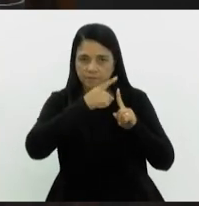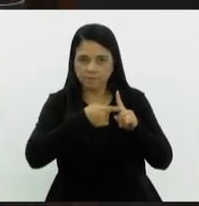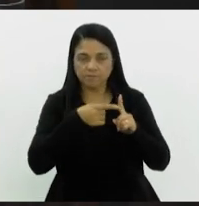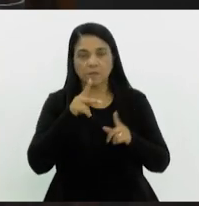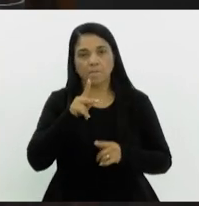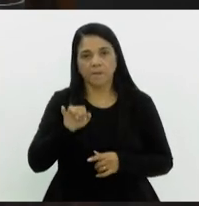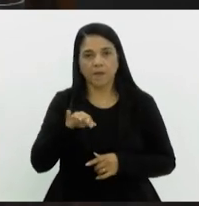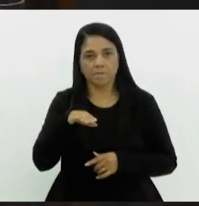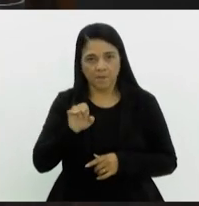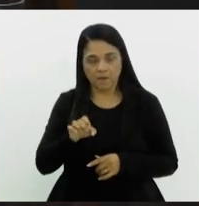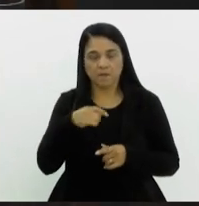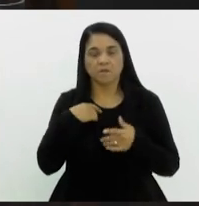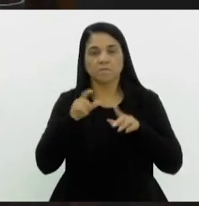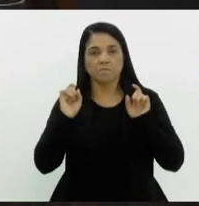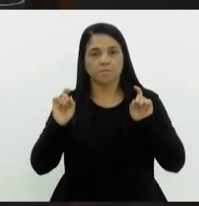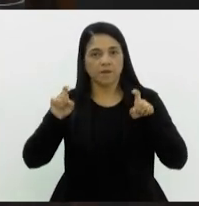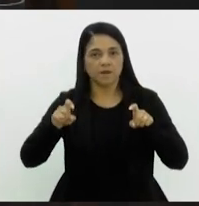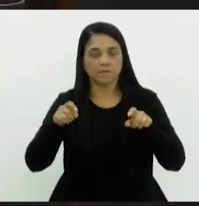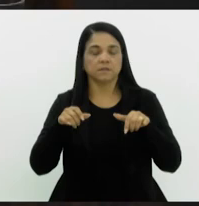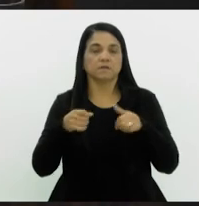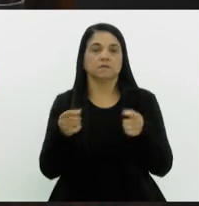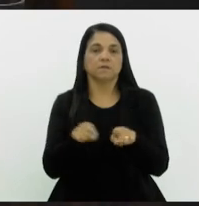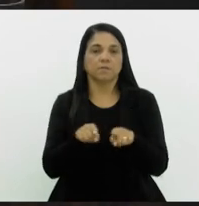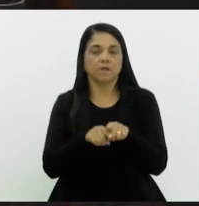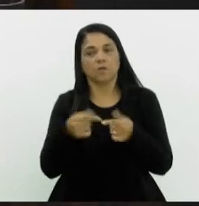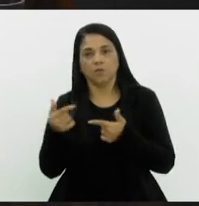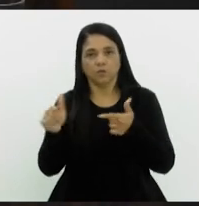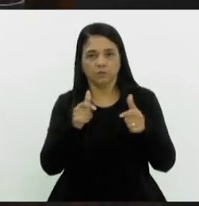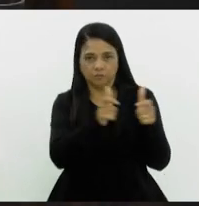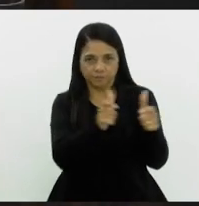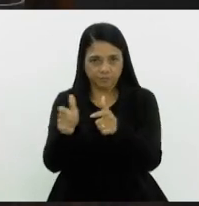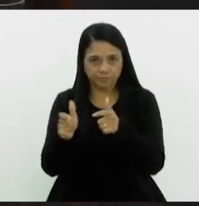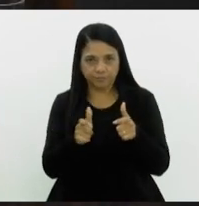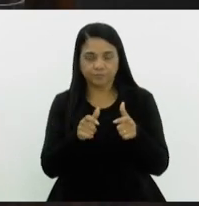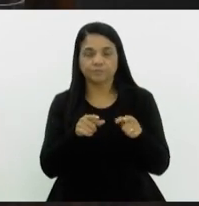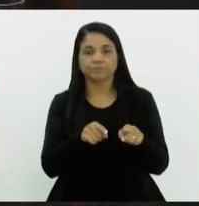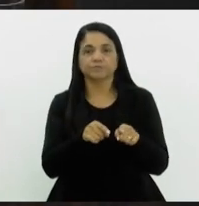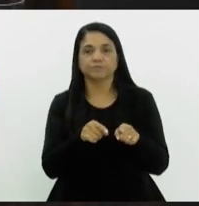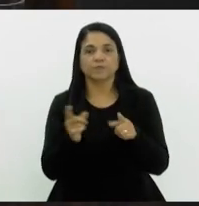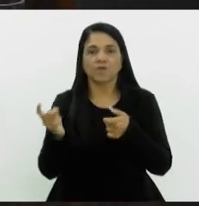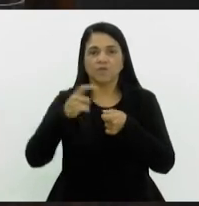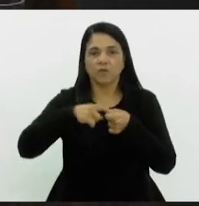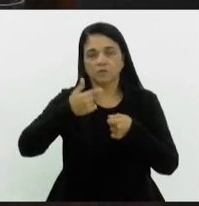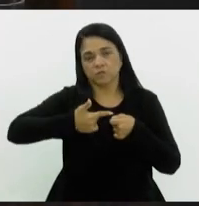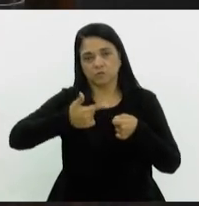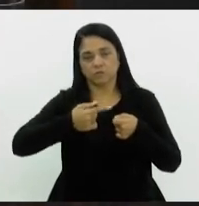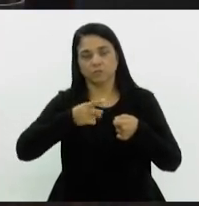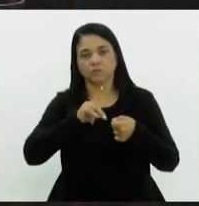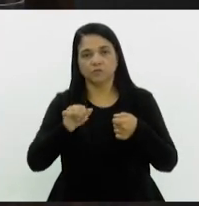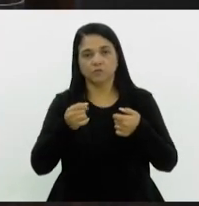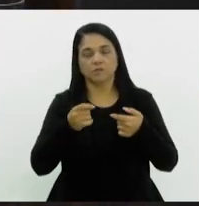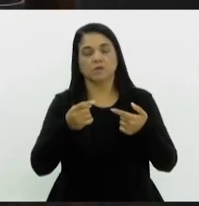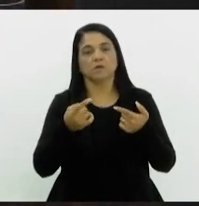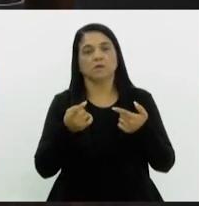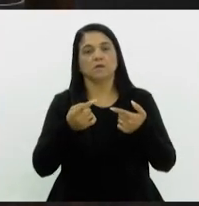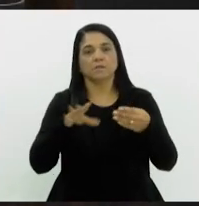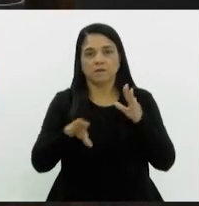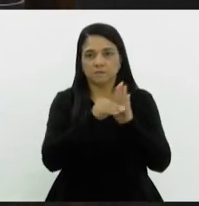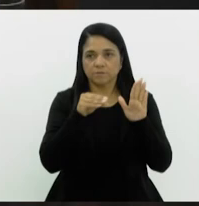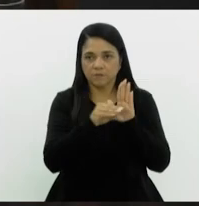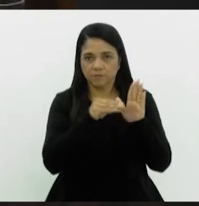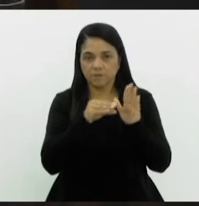paternidade parlamentar e da outras providências. Retorno segundo dia para recebimento de